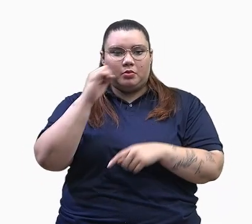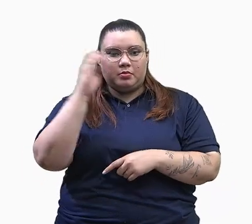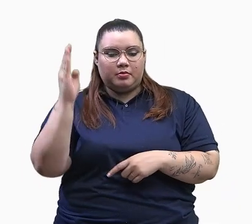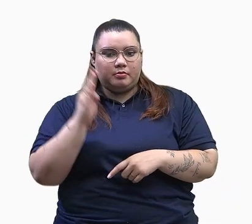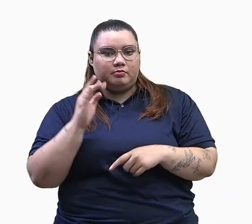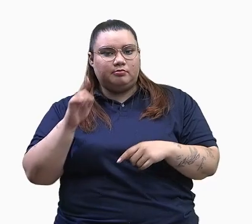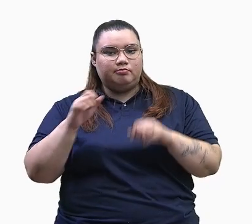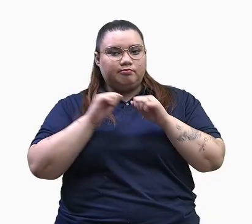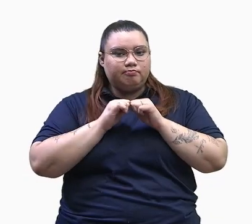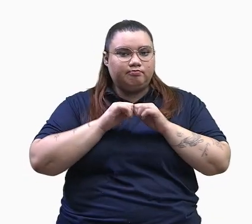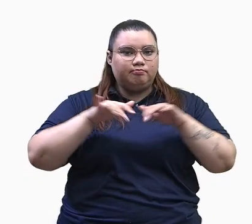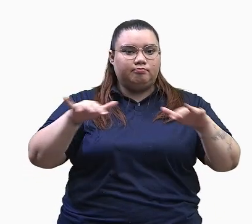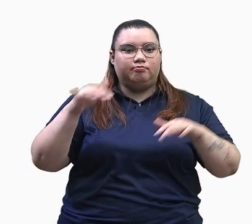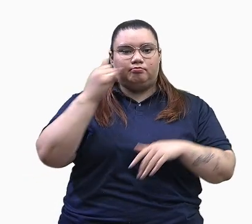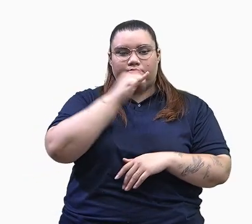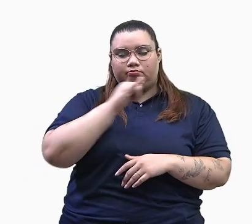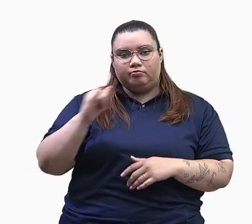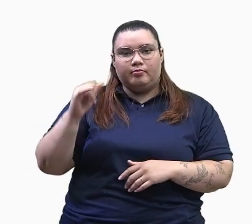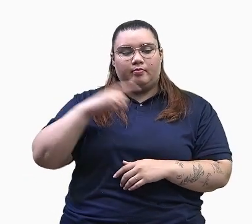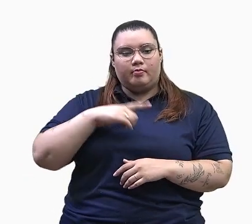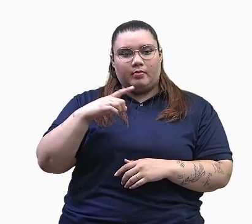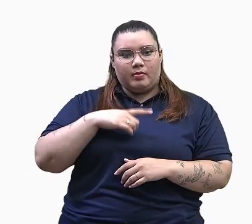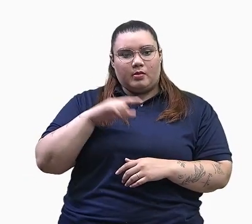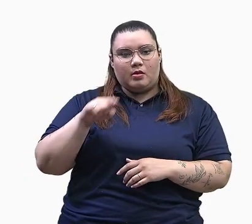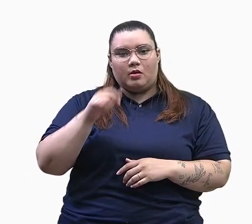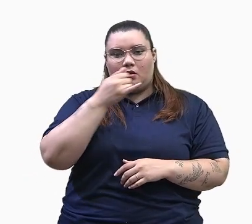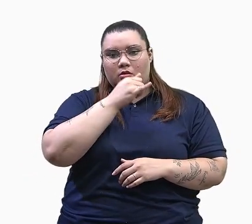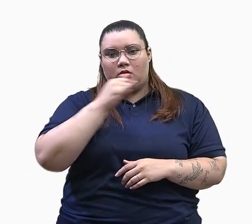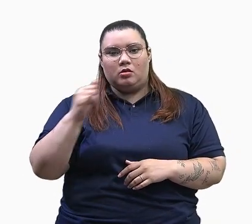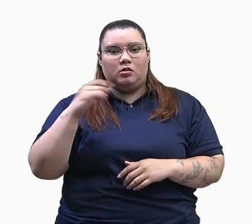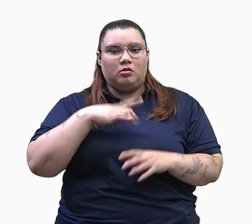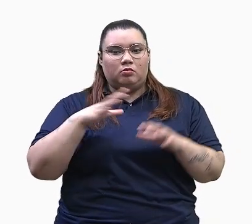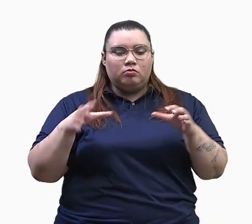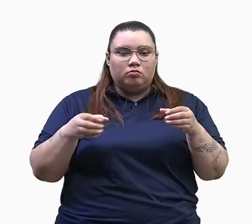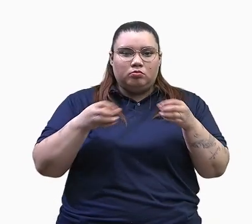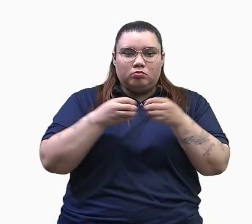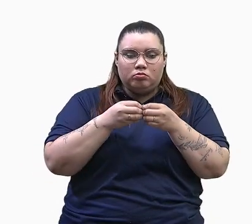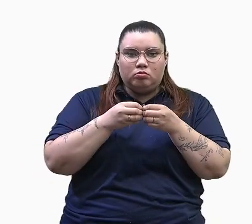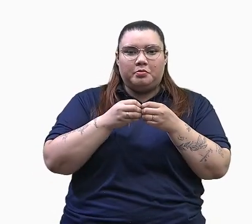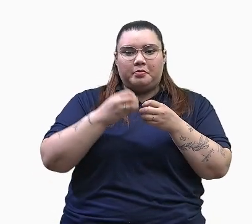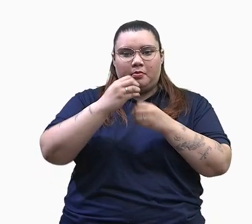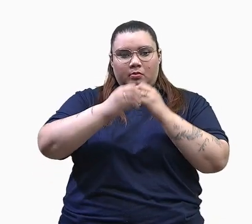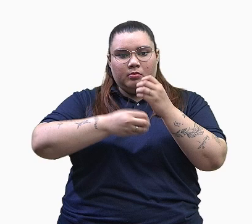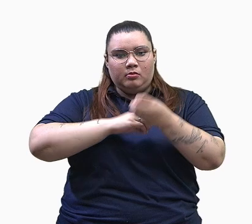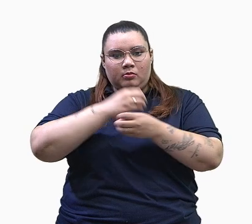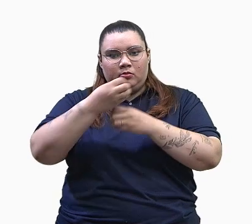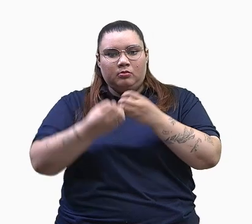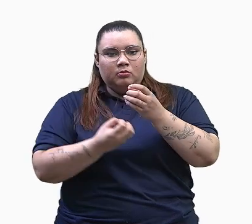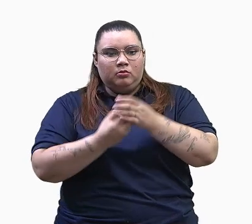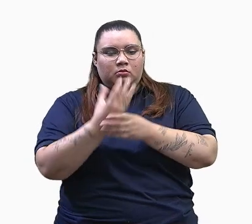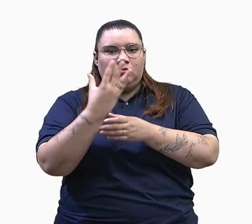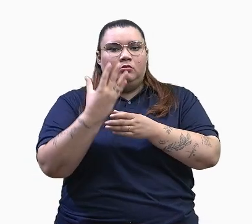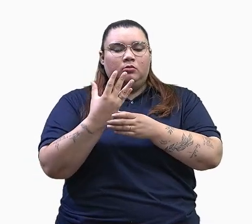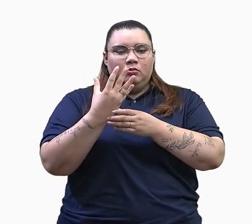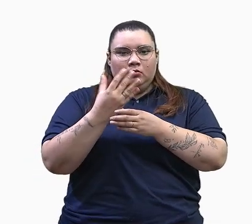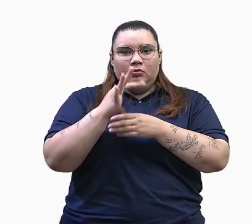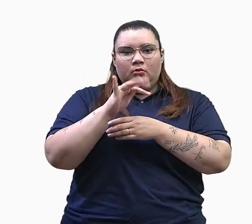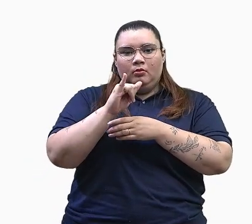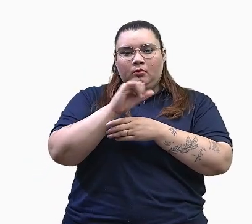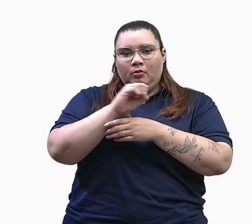grande quantidade de energia, né? A energia mantém ali unidas essas partículas, onde vai ocorrer esse processo de